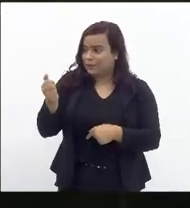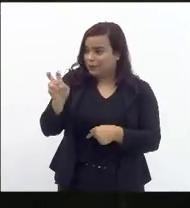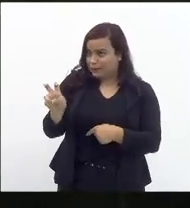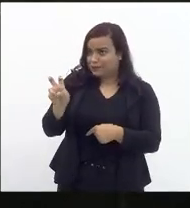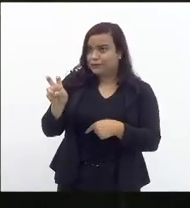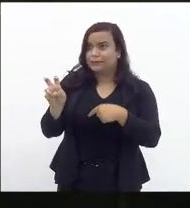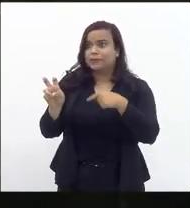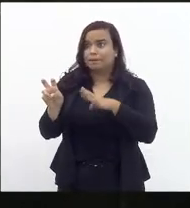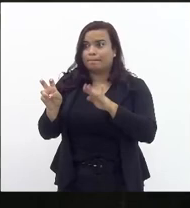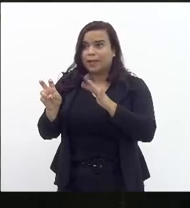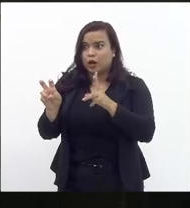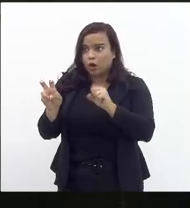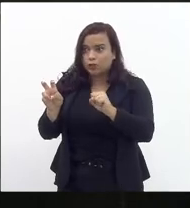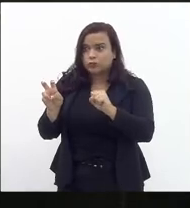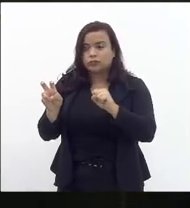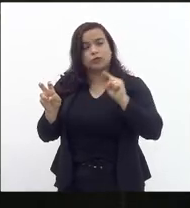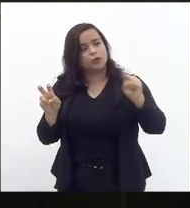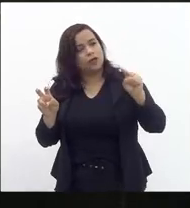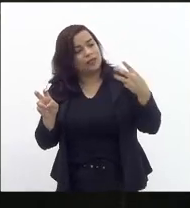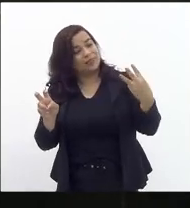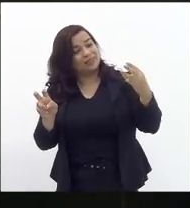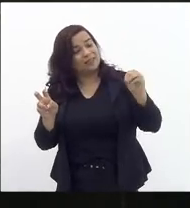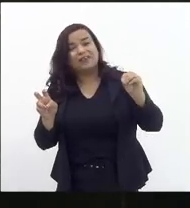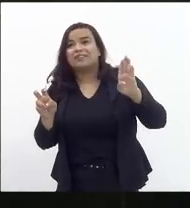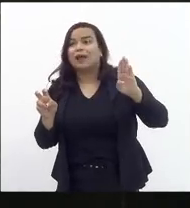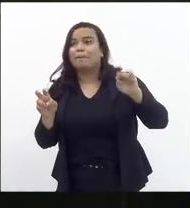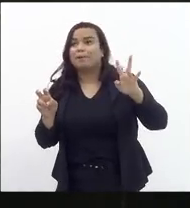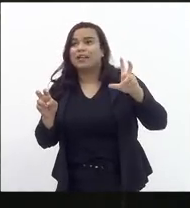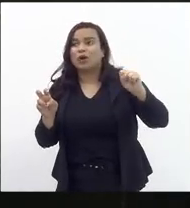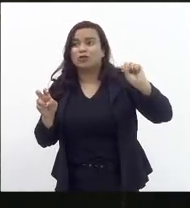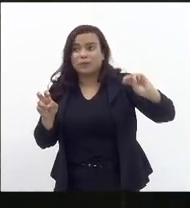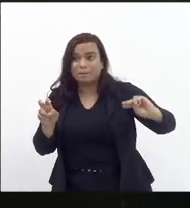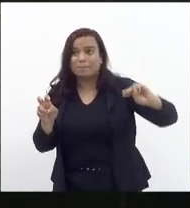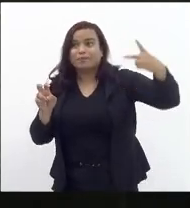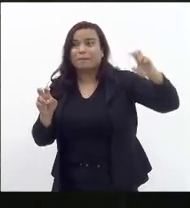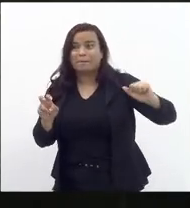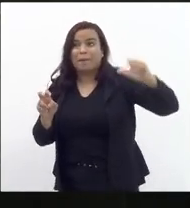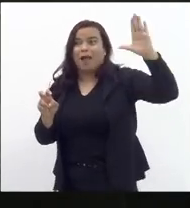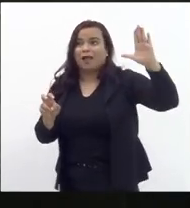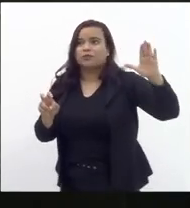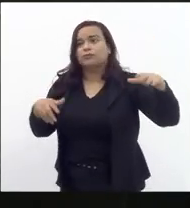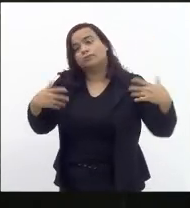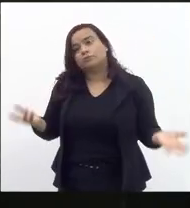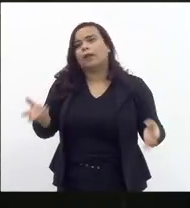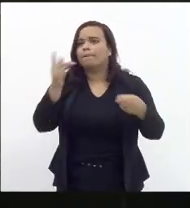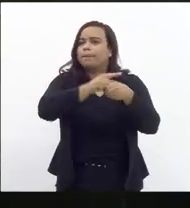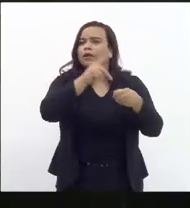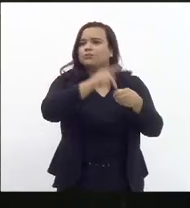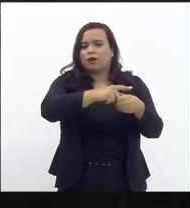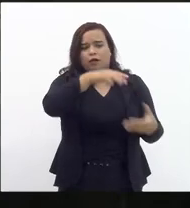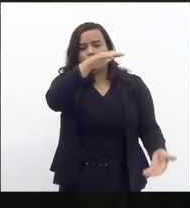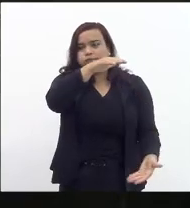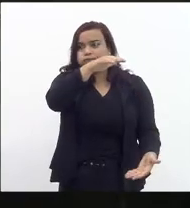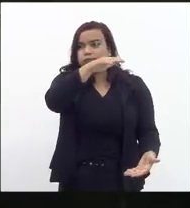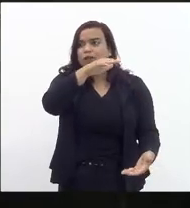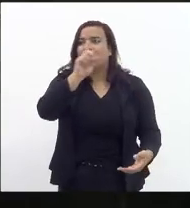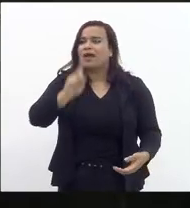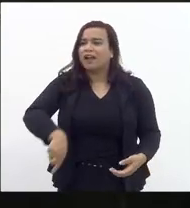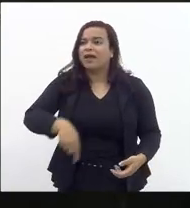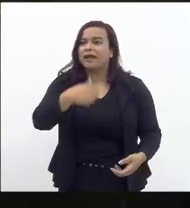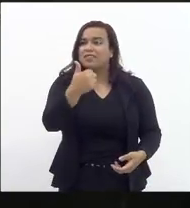reais, visto que o preço do barril de petróleo hoje está batendo a casa dos $100 o